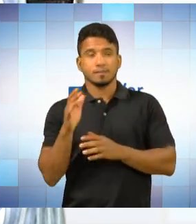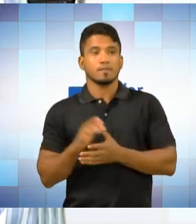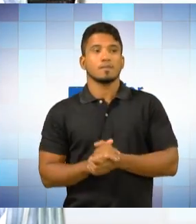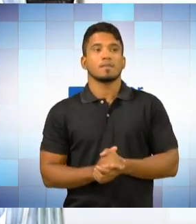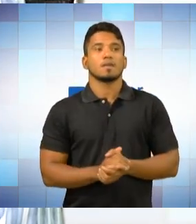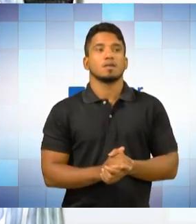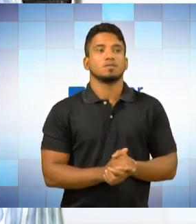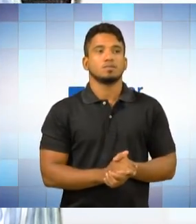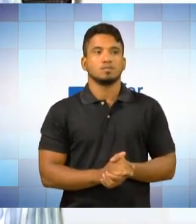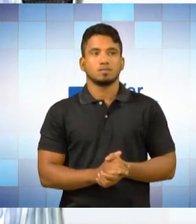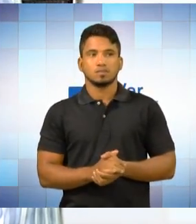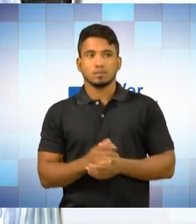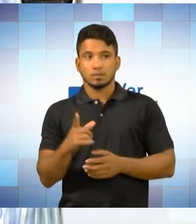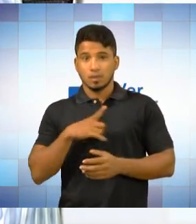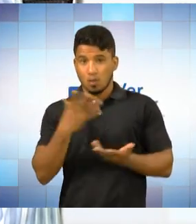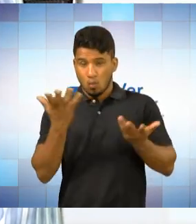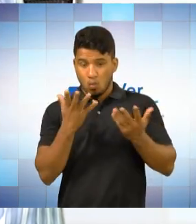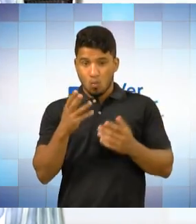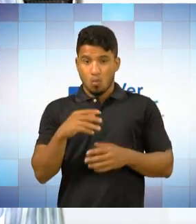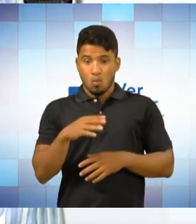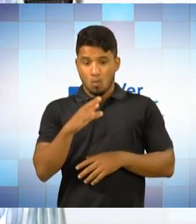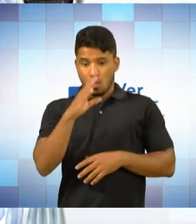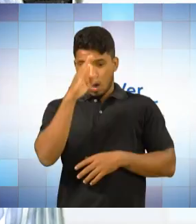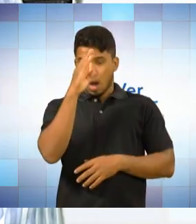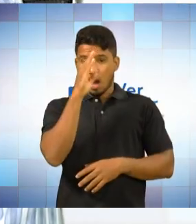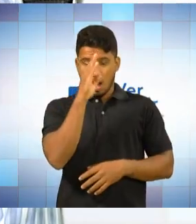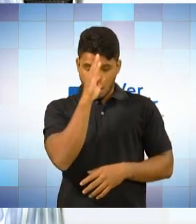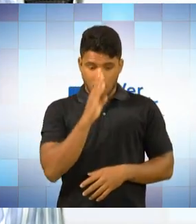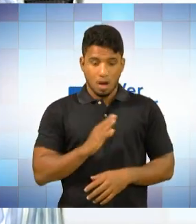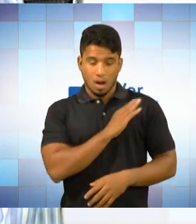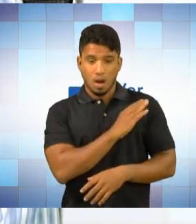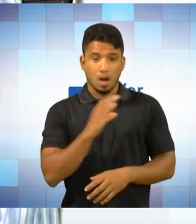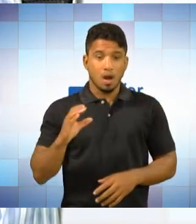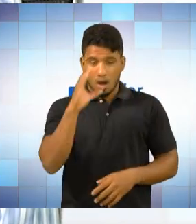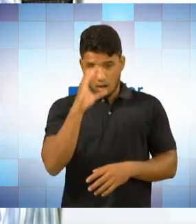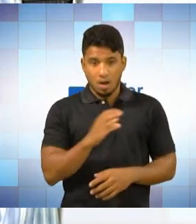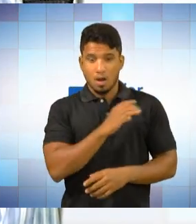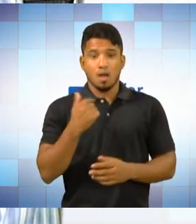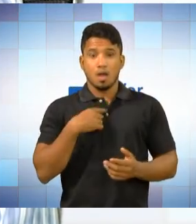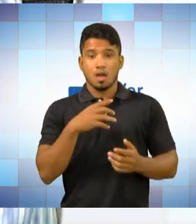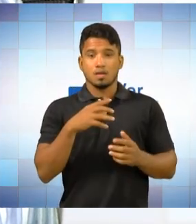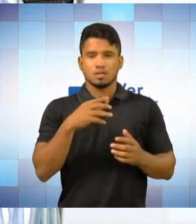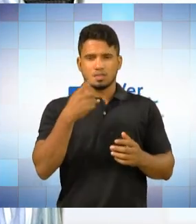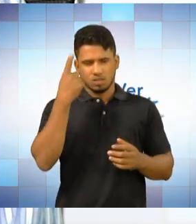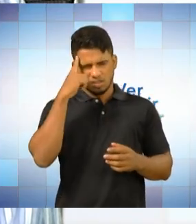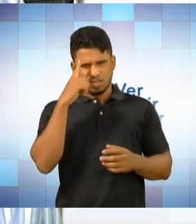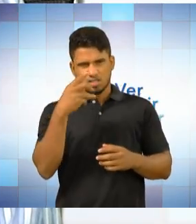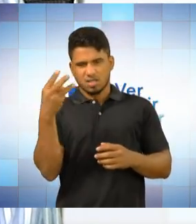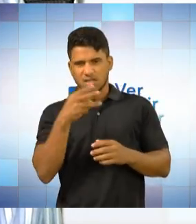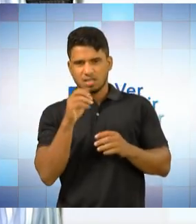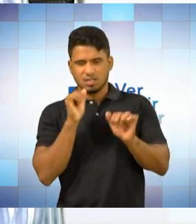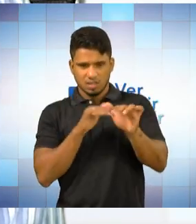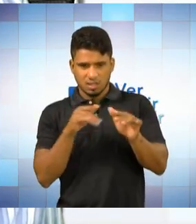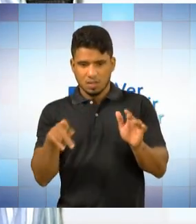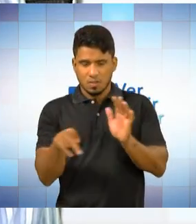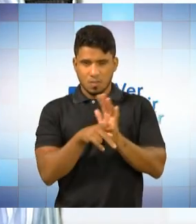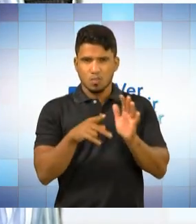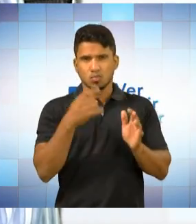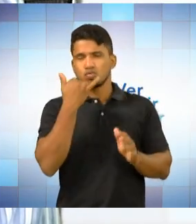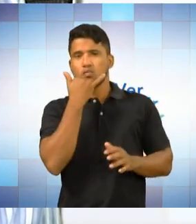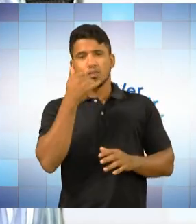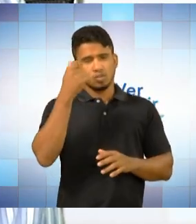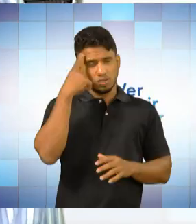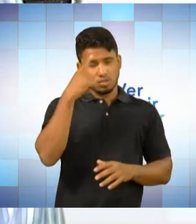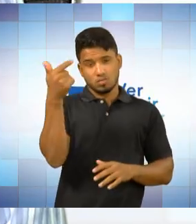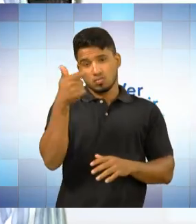Inclusive, houve uma missa agora na sexta-feira passada, no dia 3 de setembro, na associação, dia 2 de setembro,